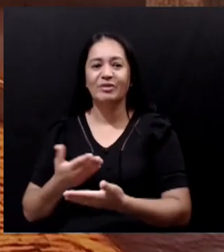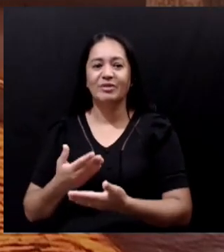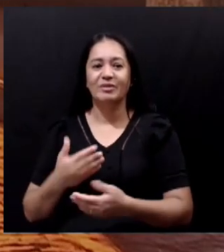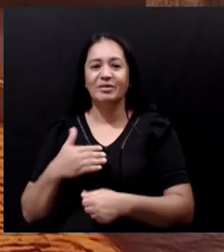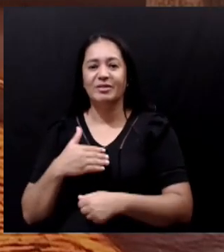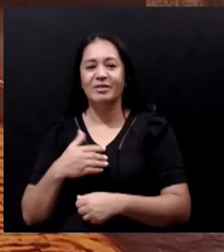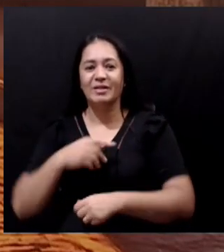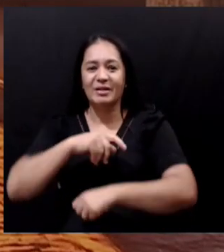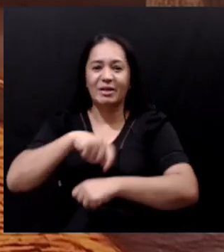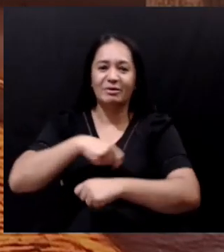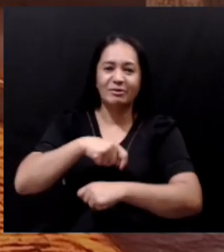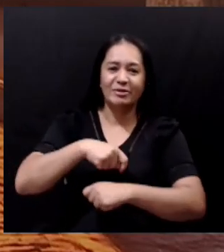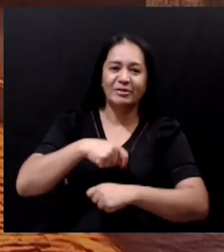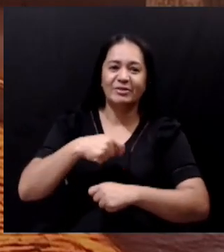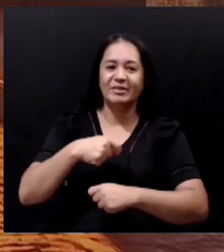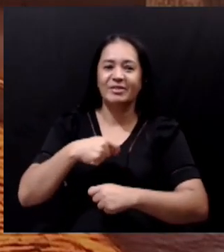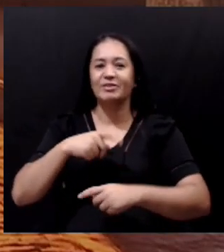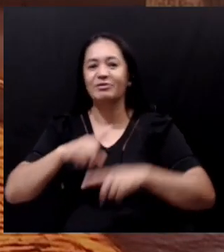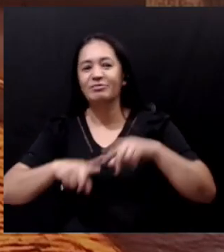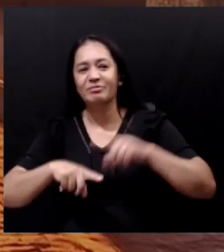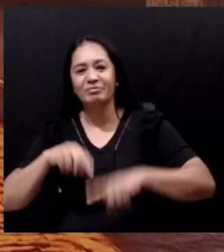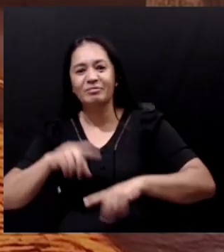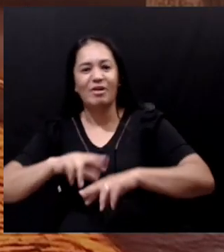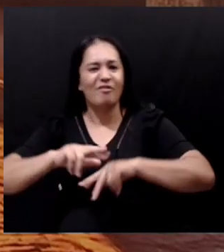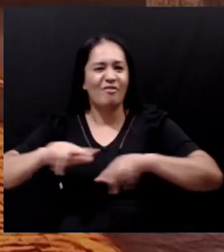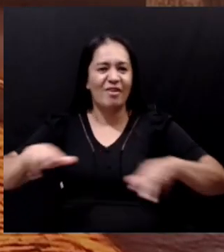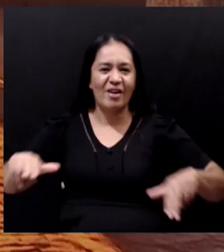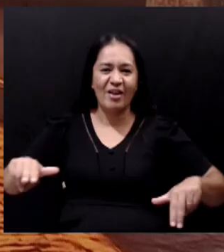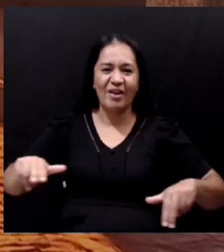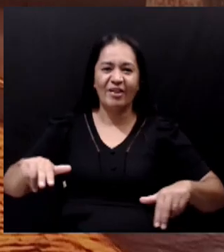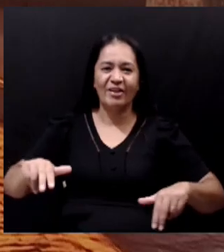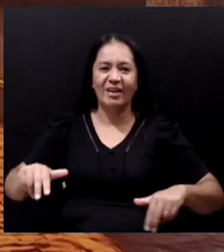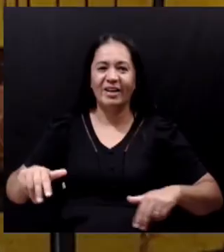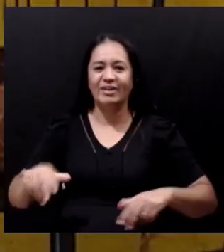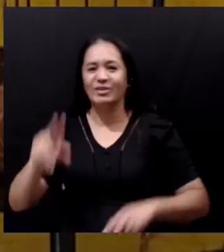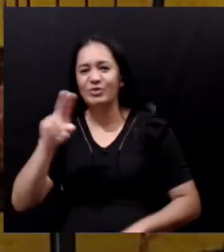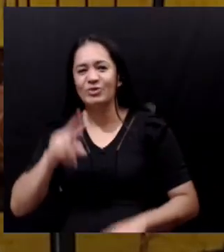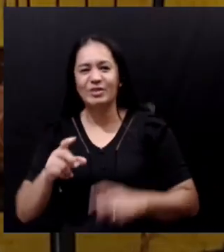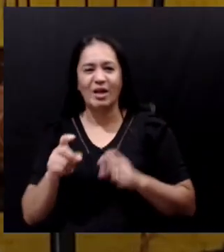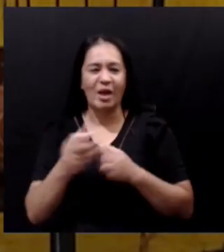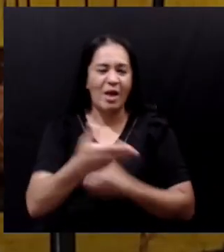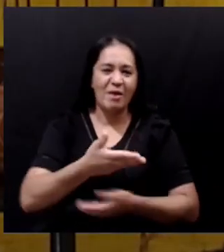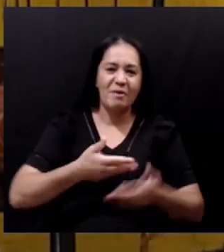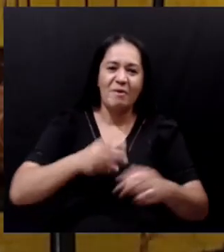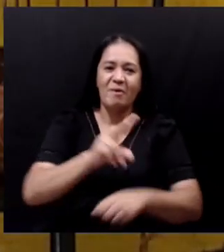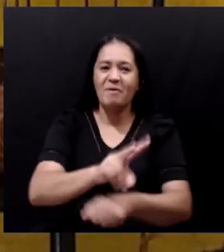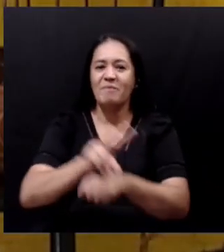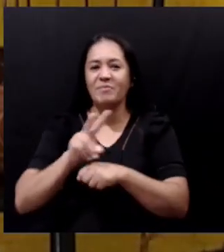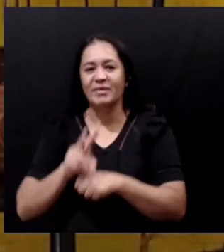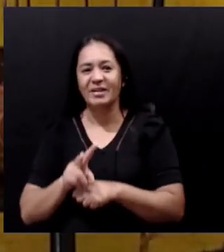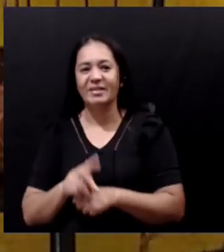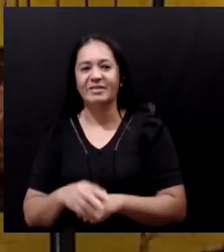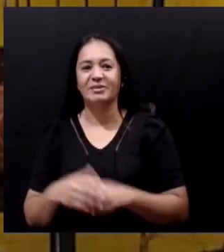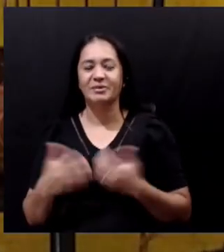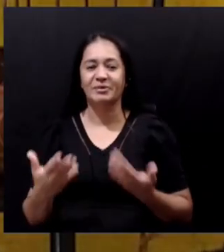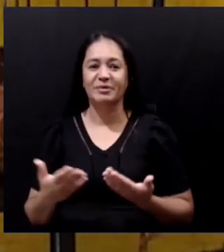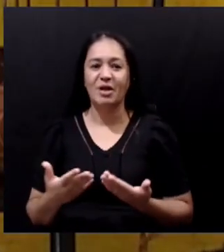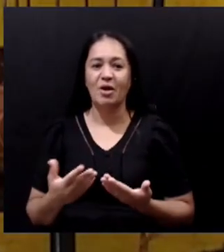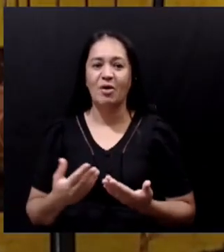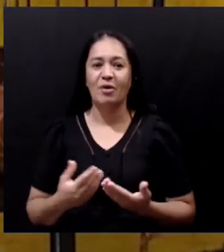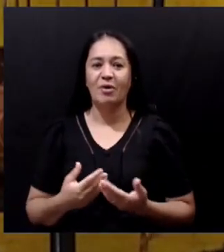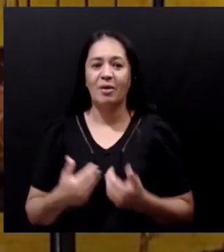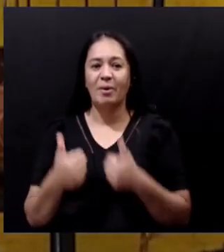panela, equipamentos, vende um negócio usado, empresta. Aí veio perto do comida de